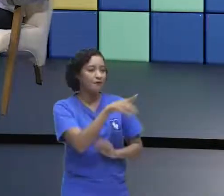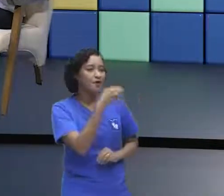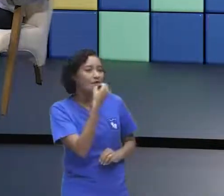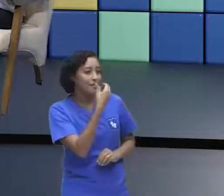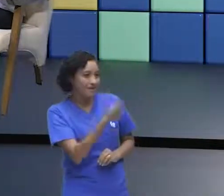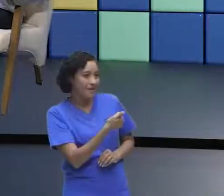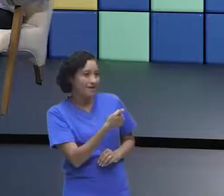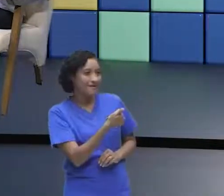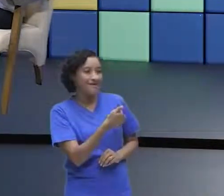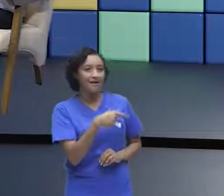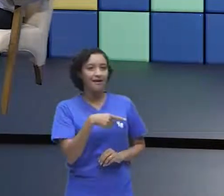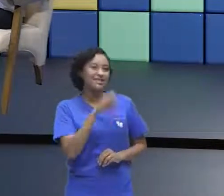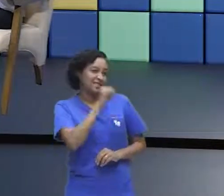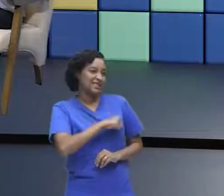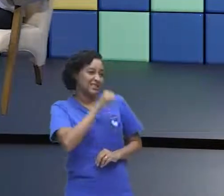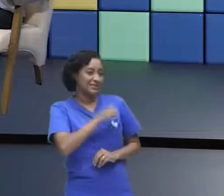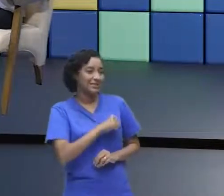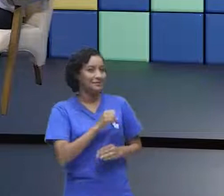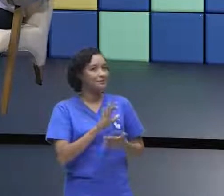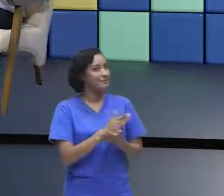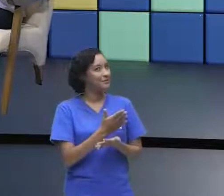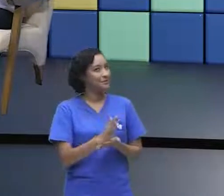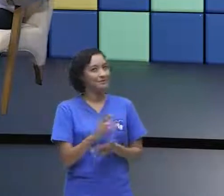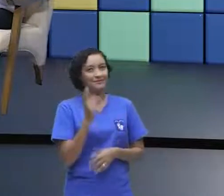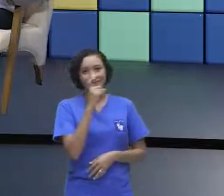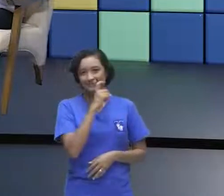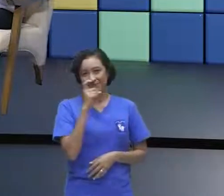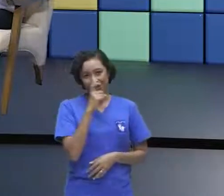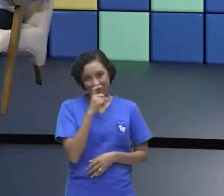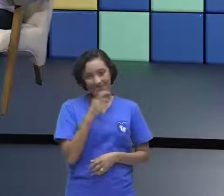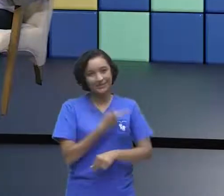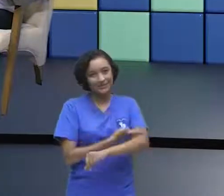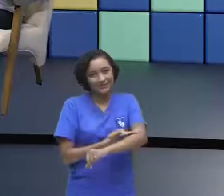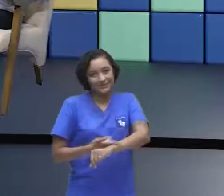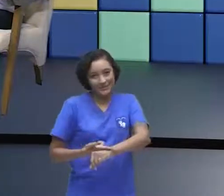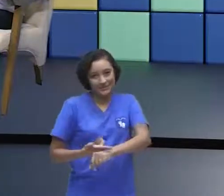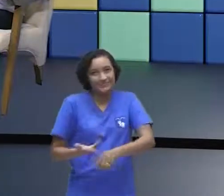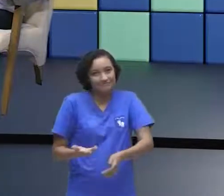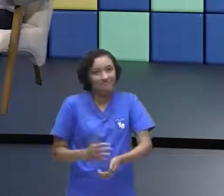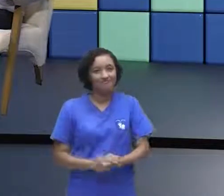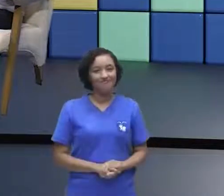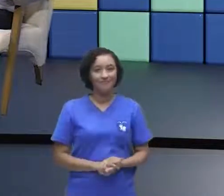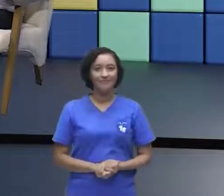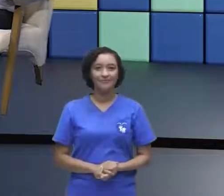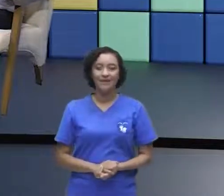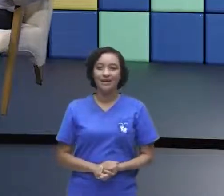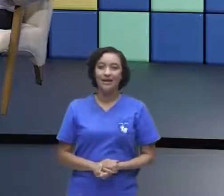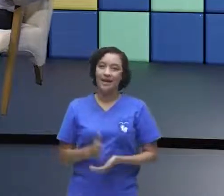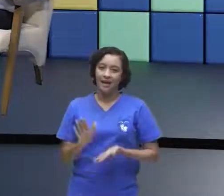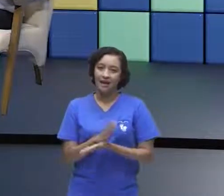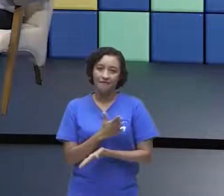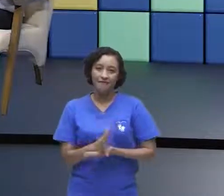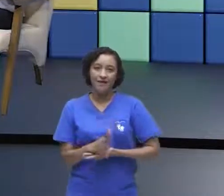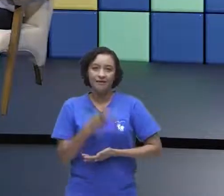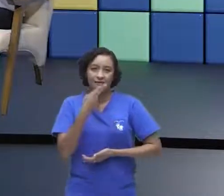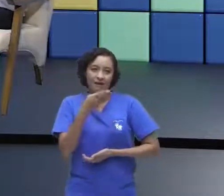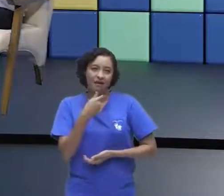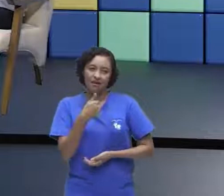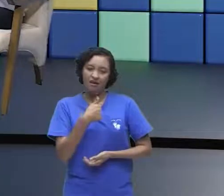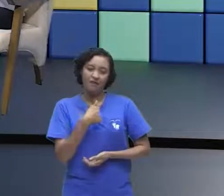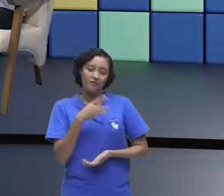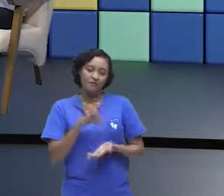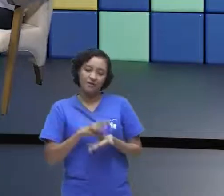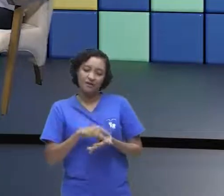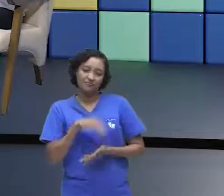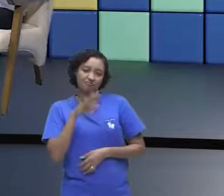vezes a gente não vai externalizar, até mesmo por uma questão de educação, mas até que ponto é legal a gente falar realmente que aquele dia a gente não tá bem, né? Então